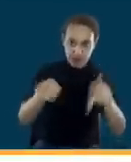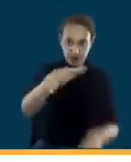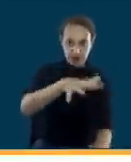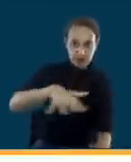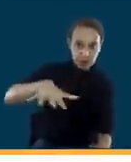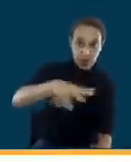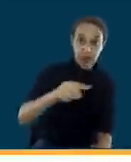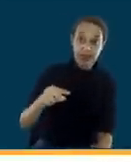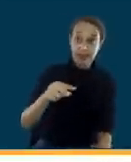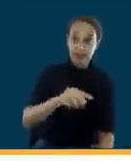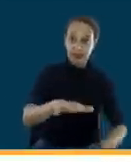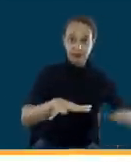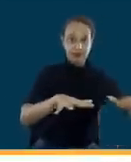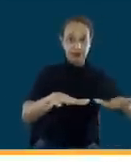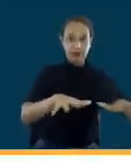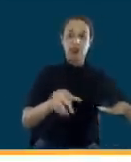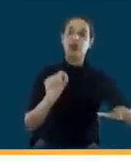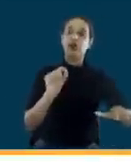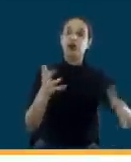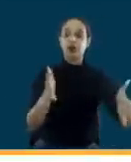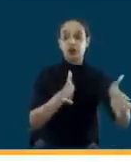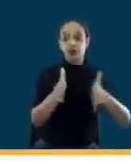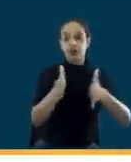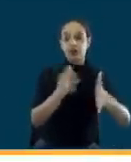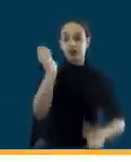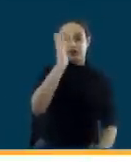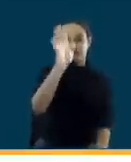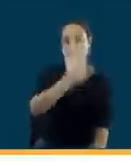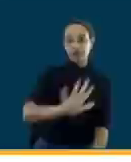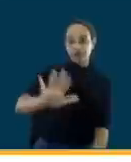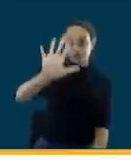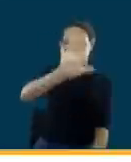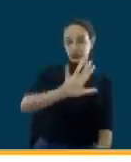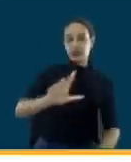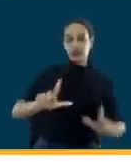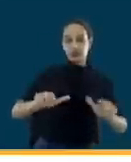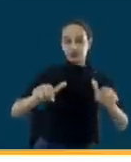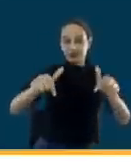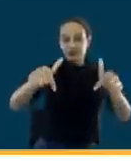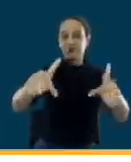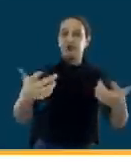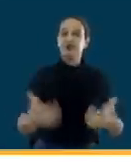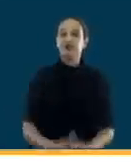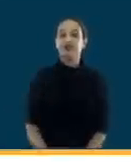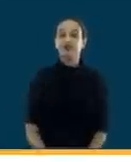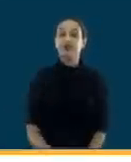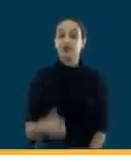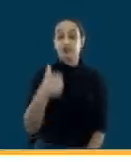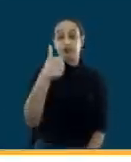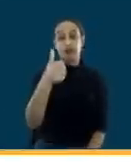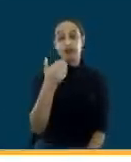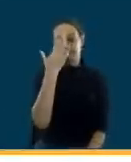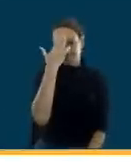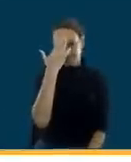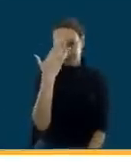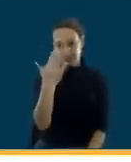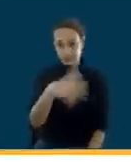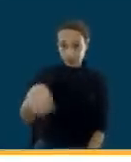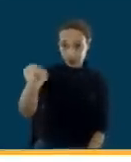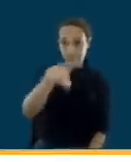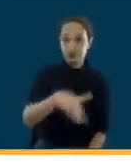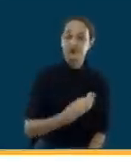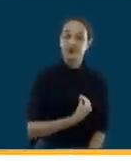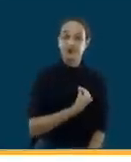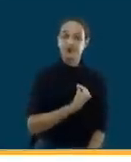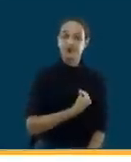alicerce para qualquer desenvolvimento, para o país, para o desenvolvimento do nosso país. Tá certo? Muito obrigado a todos pela presença